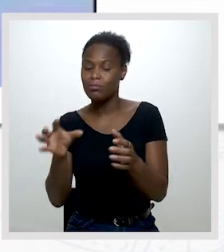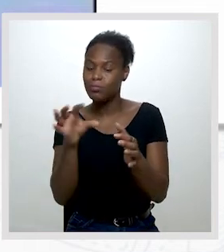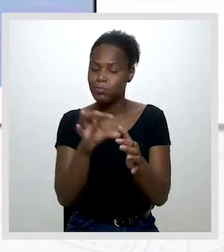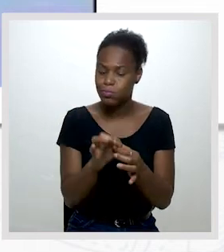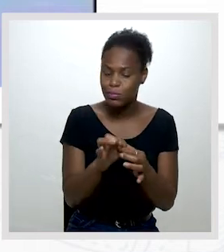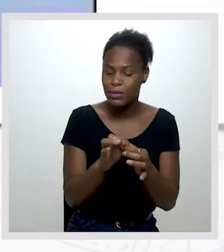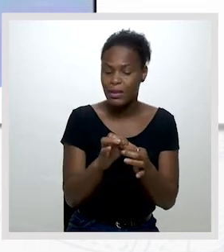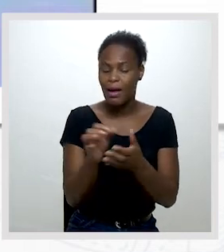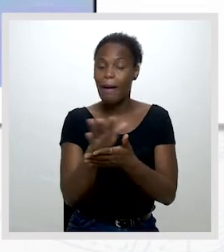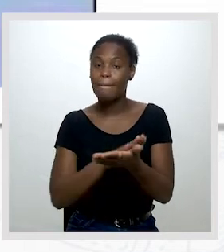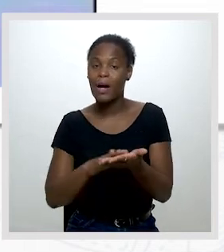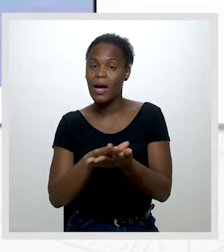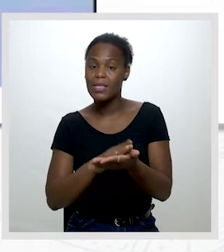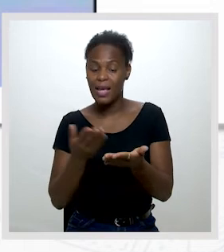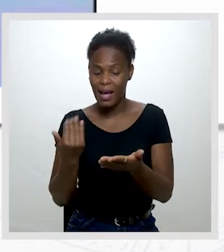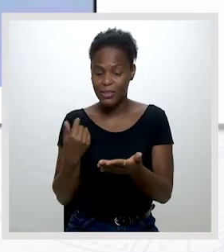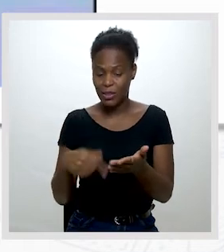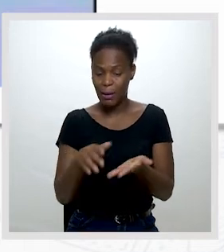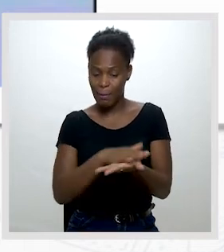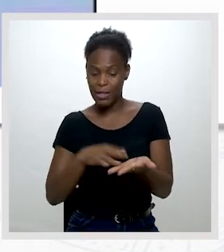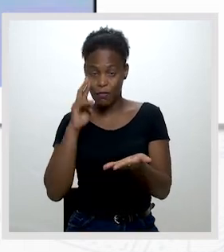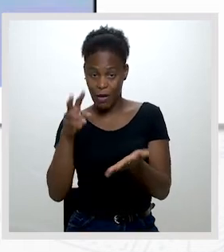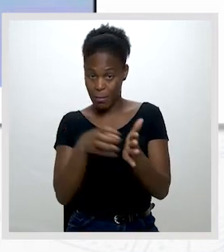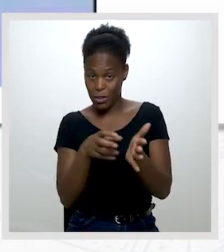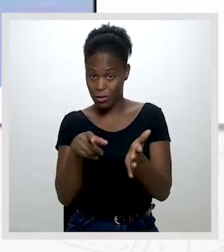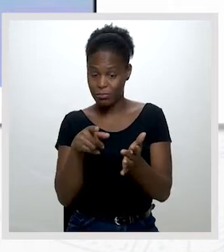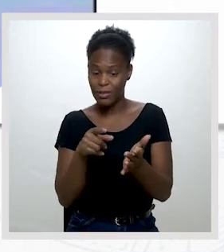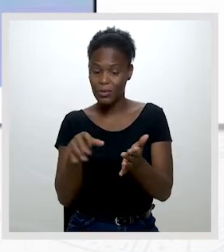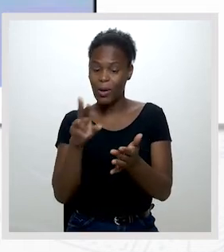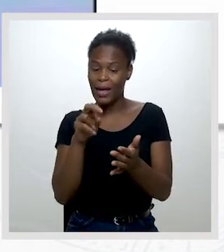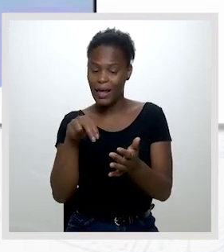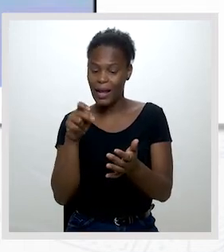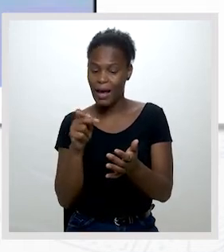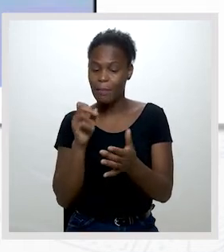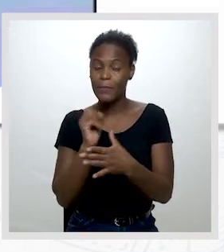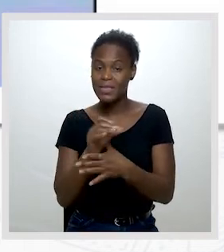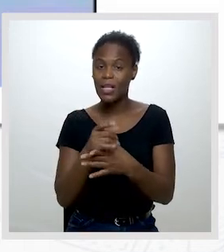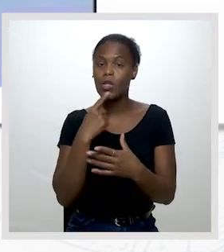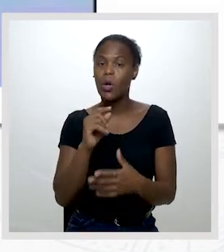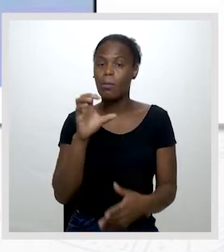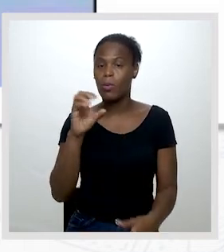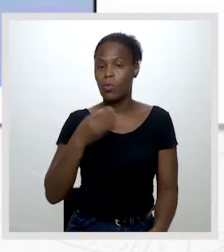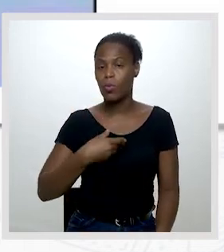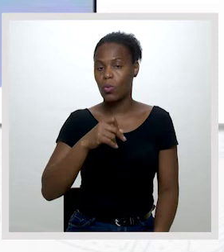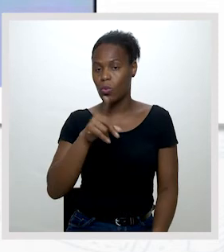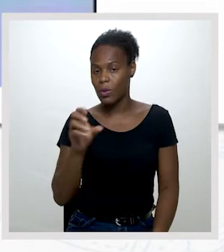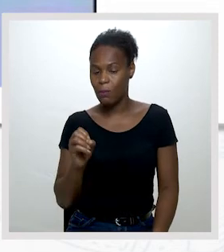a base que nós temos aqui no RNA mensageiro, que é o codão. Tendo